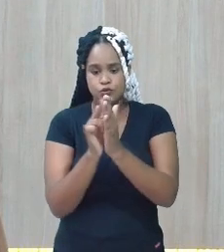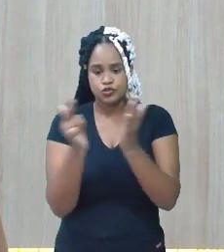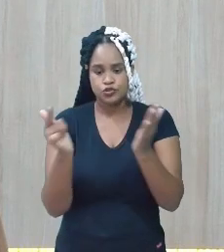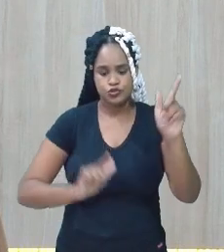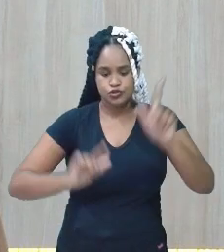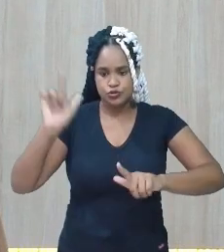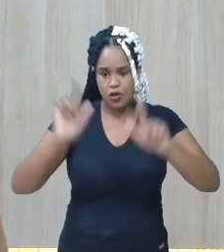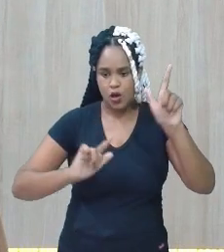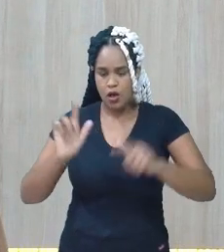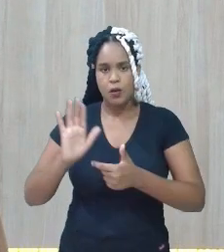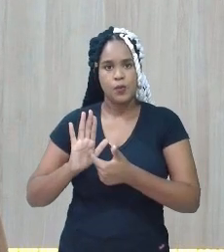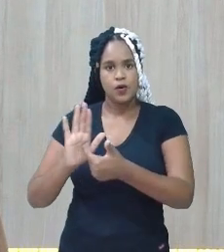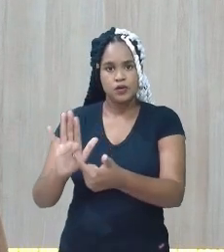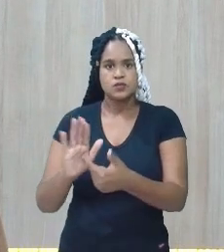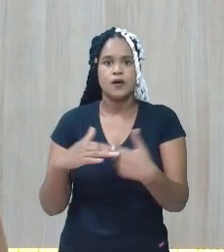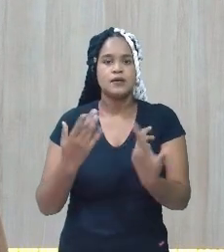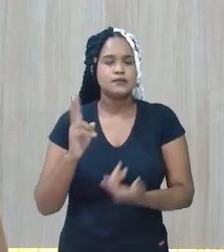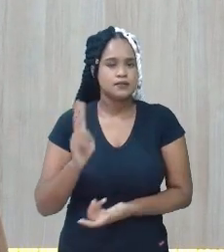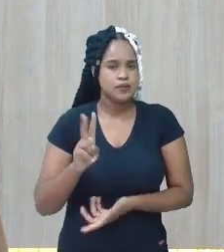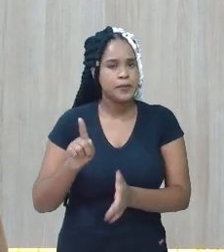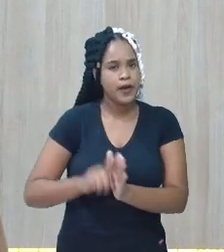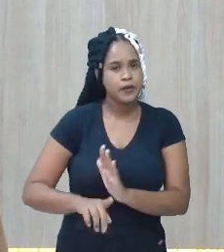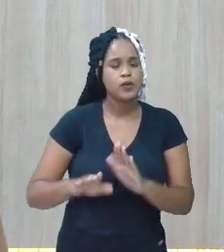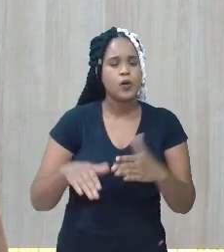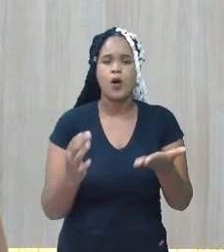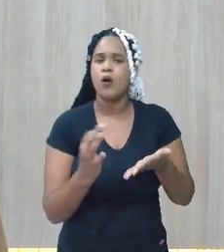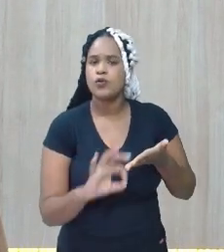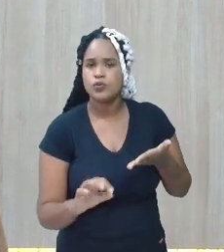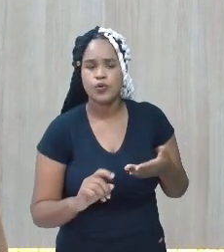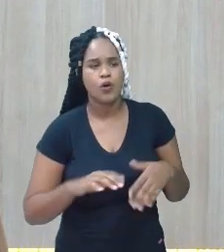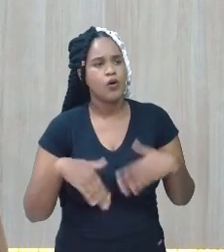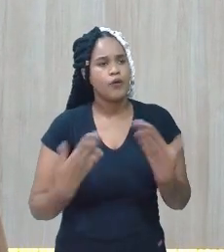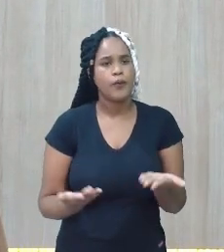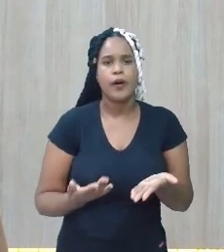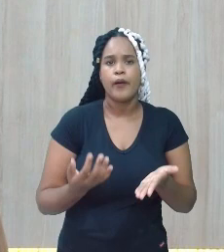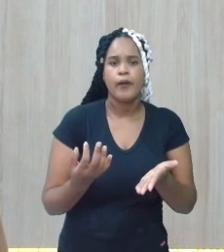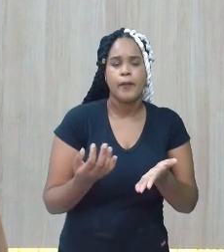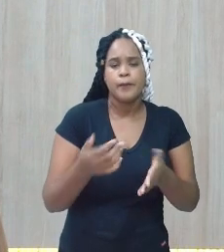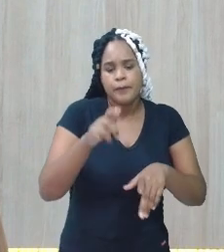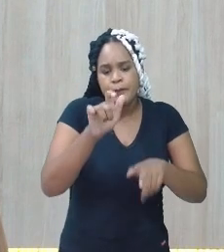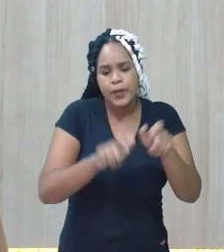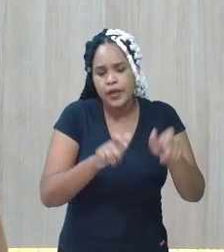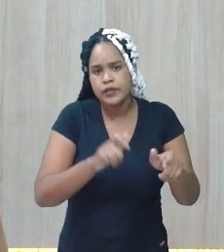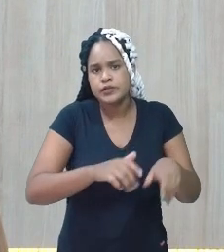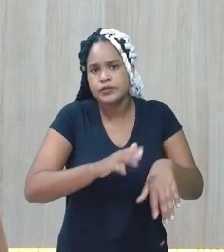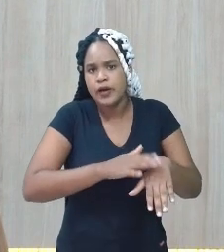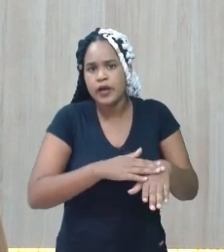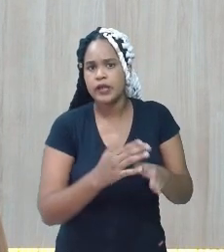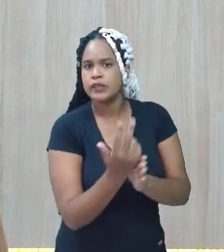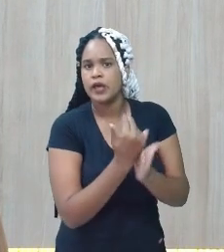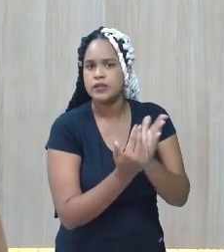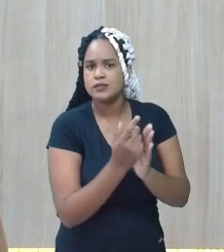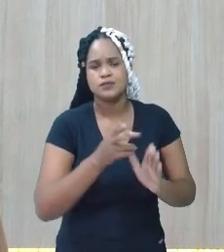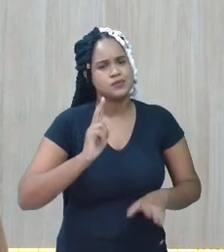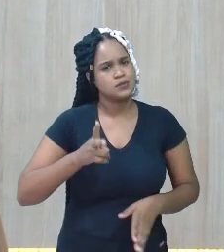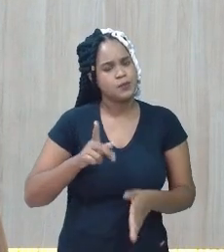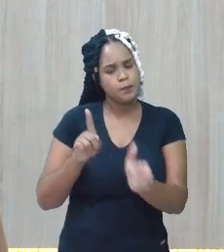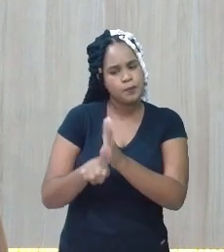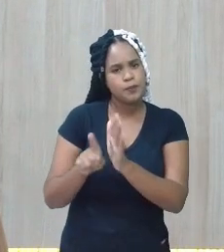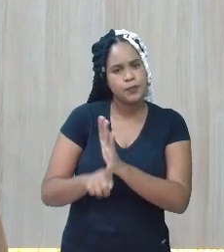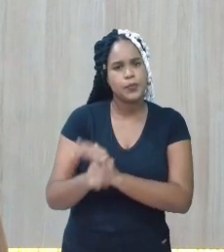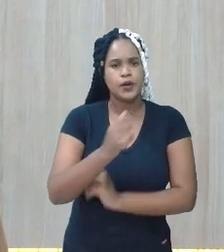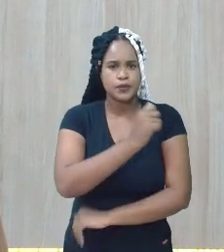é o autor? Qual é o nome do ilustrador desse livro, desse texto? Não é? Perguntas que a gente já